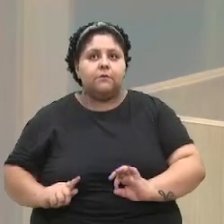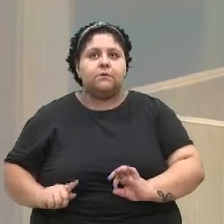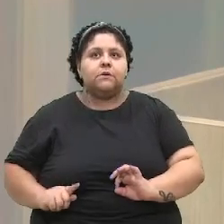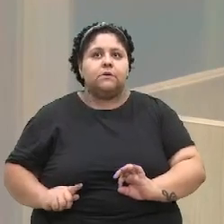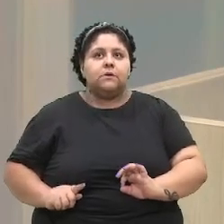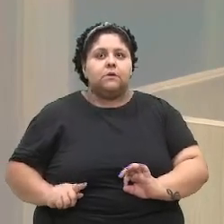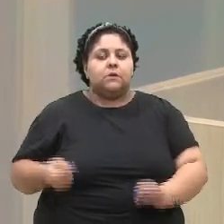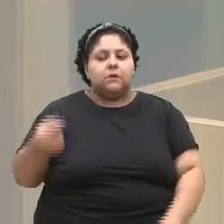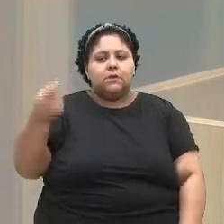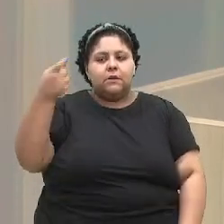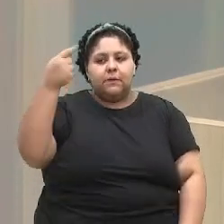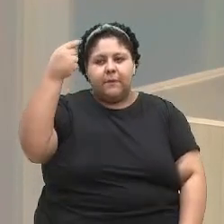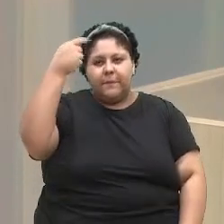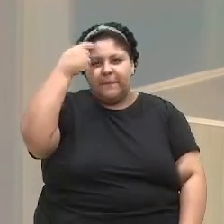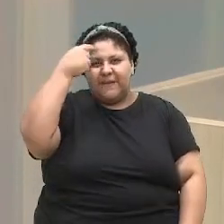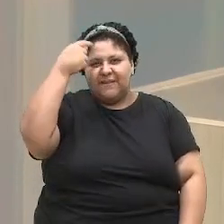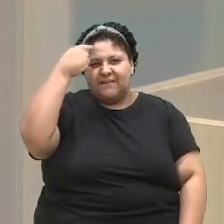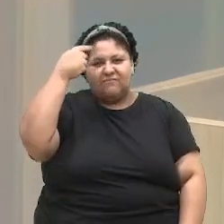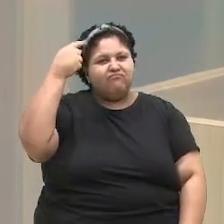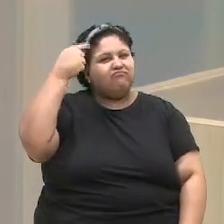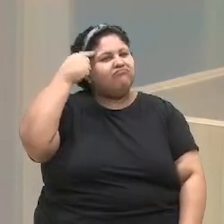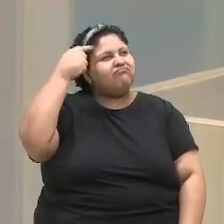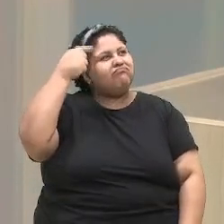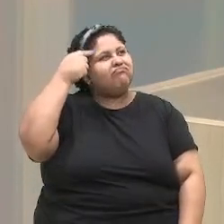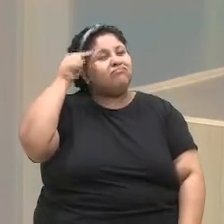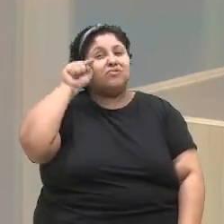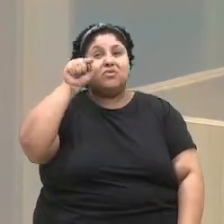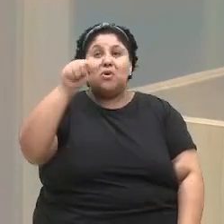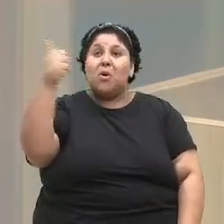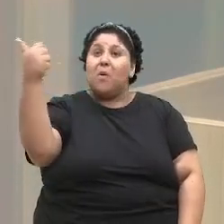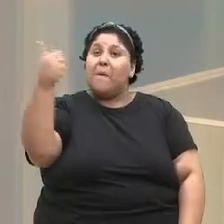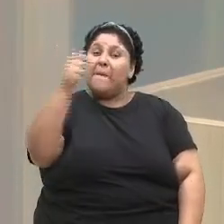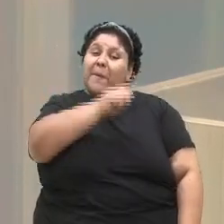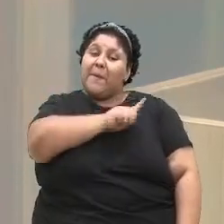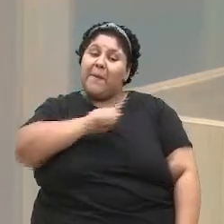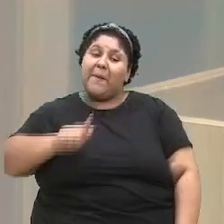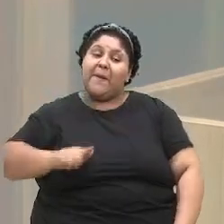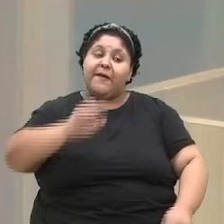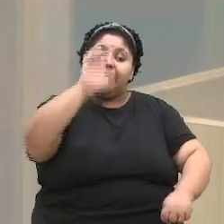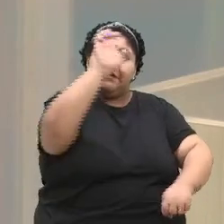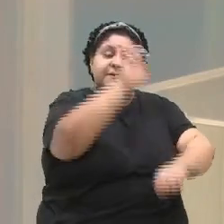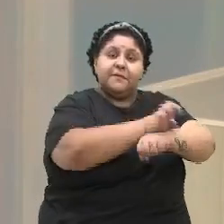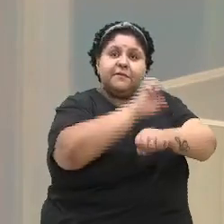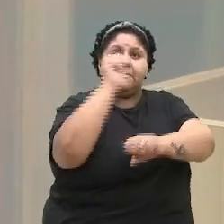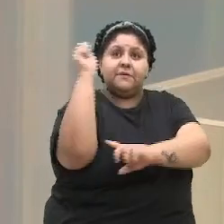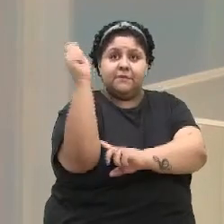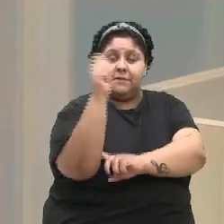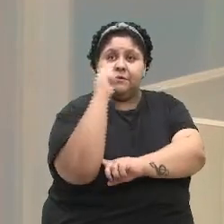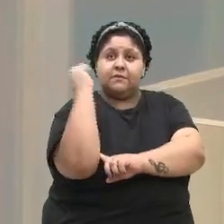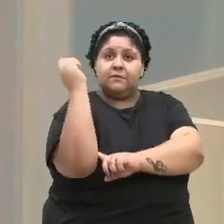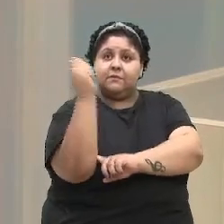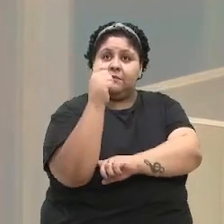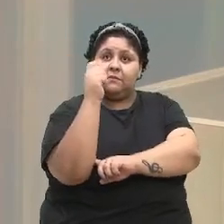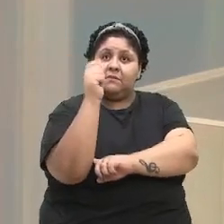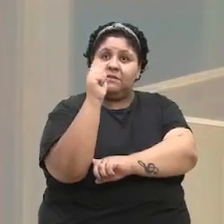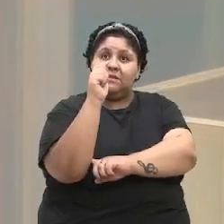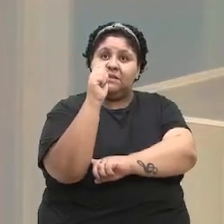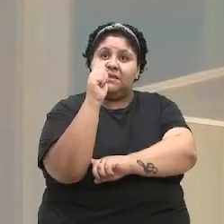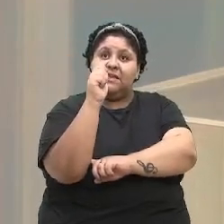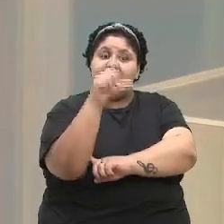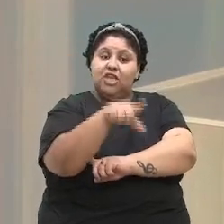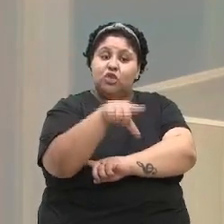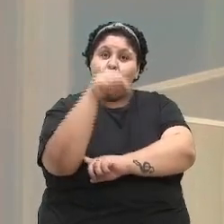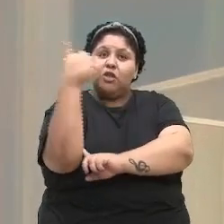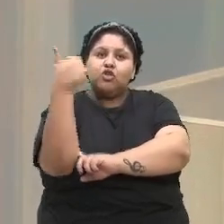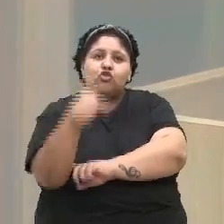na consciência o senhor foi o primeiro governador do Estado do Rio Grande a ser reeleito o povo